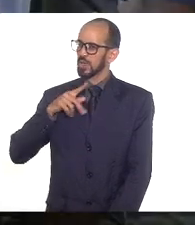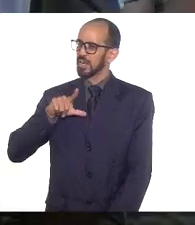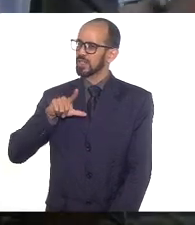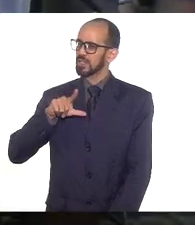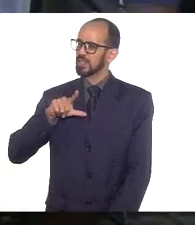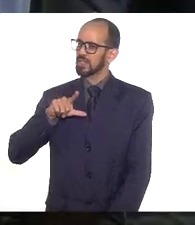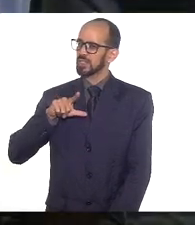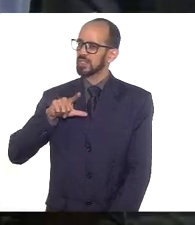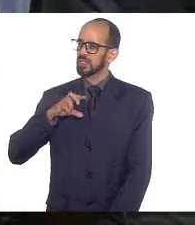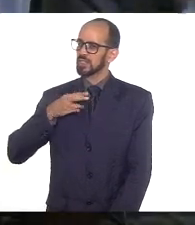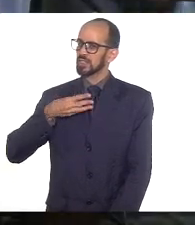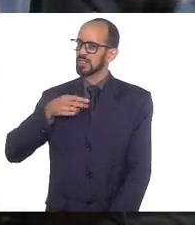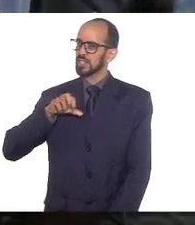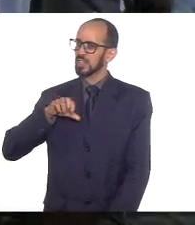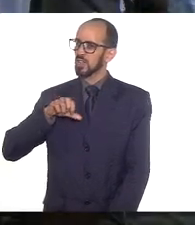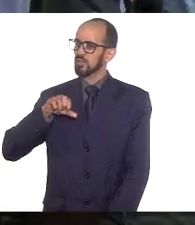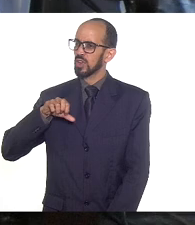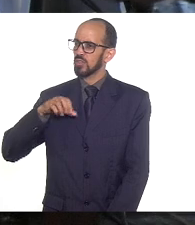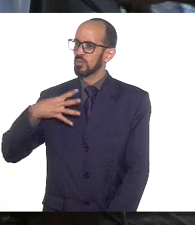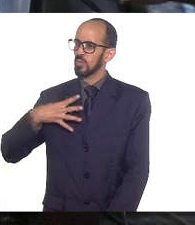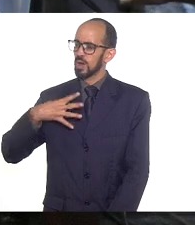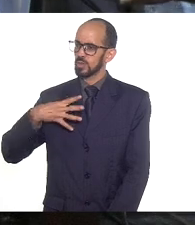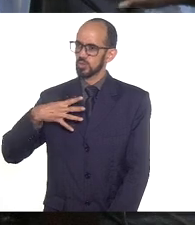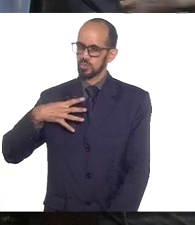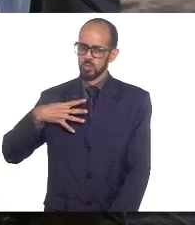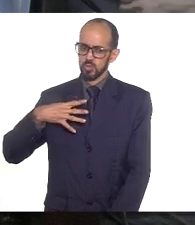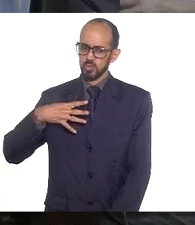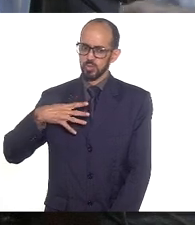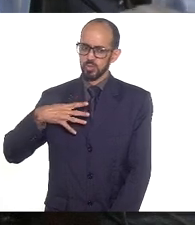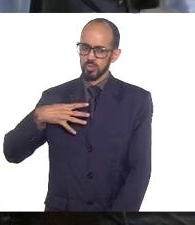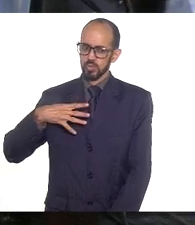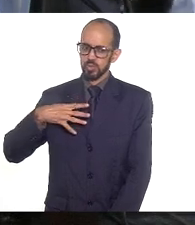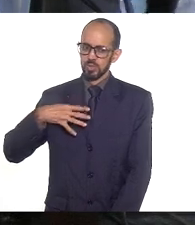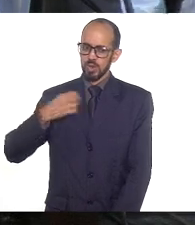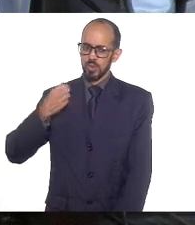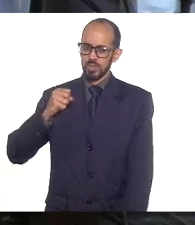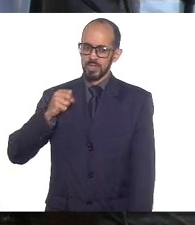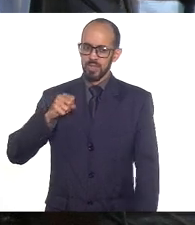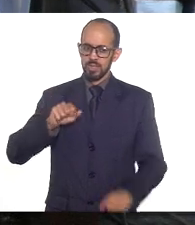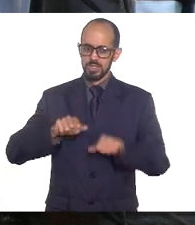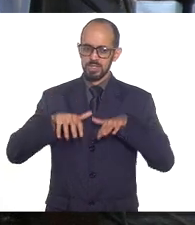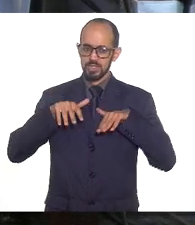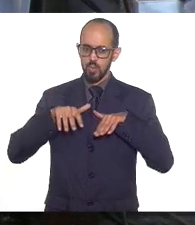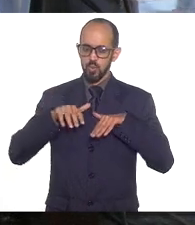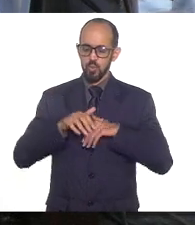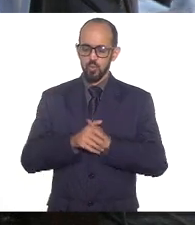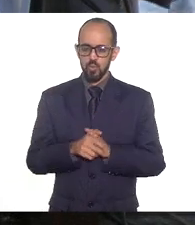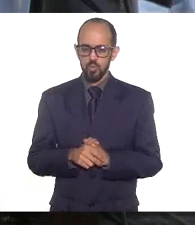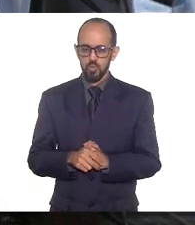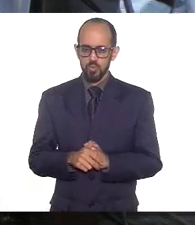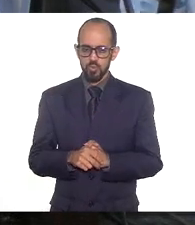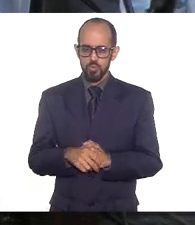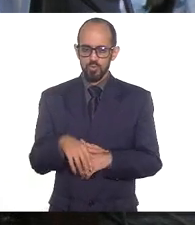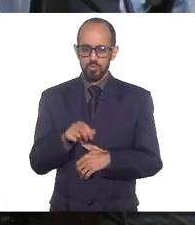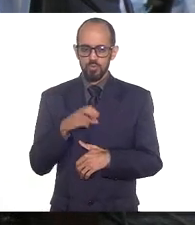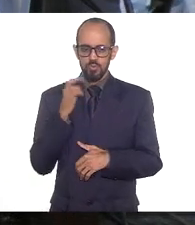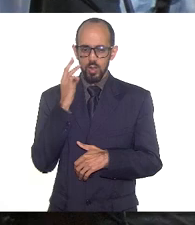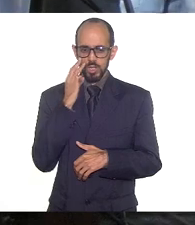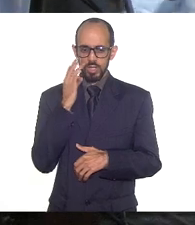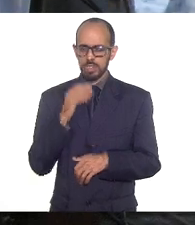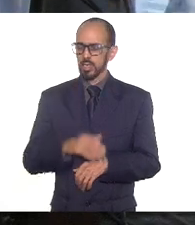pele 3994 da oitava ter só fugirá do dia o Roberto